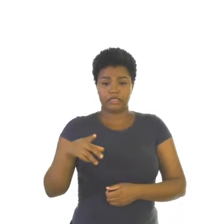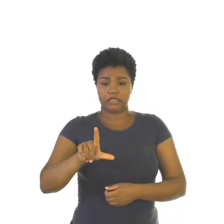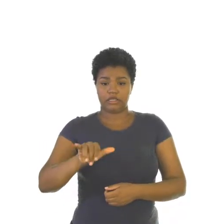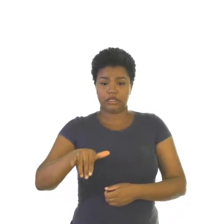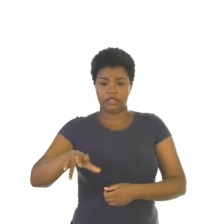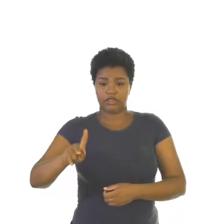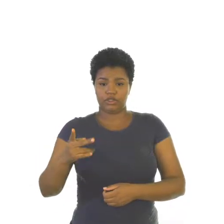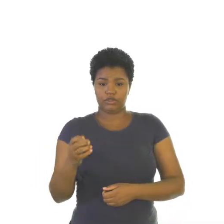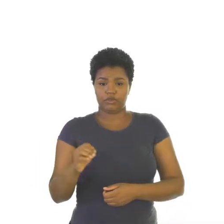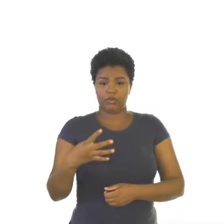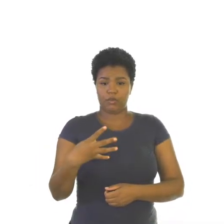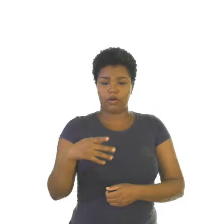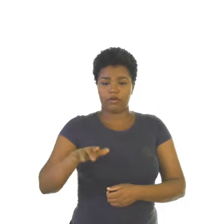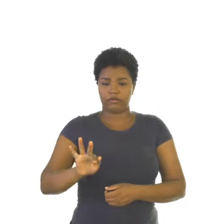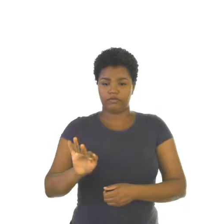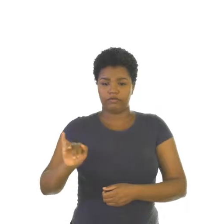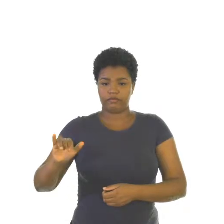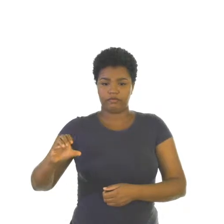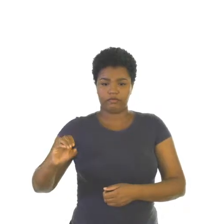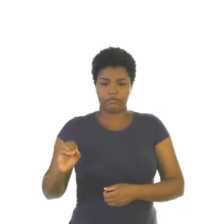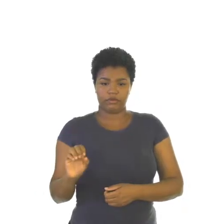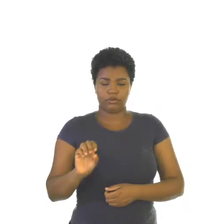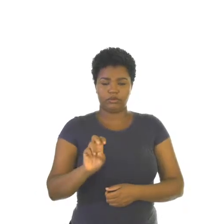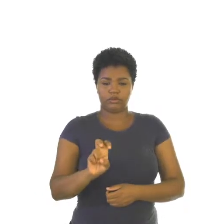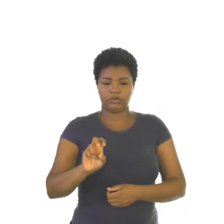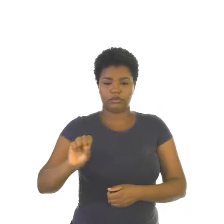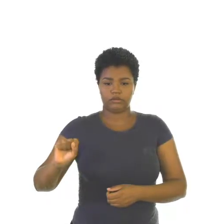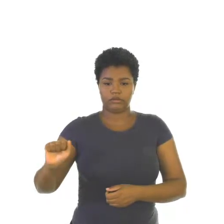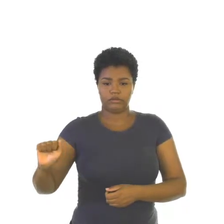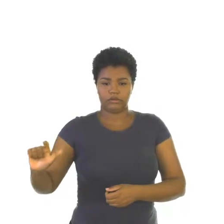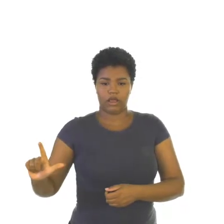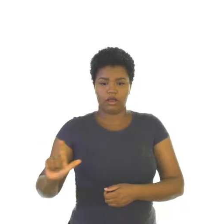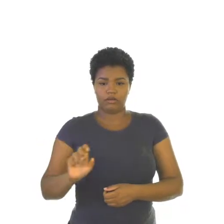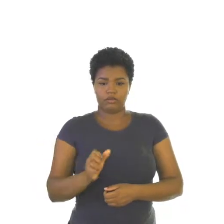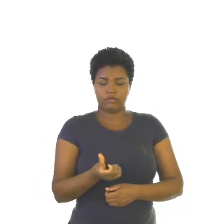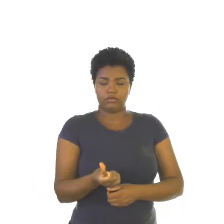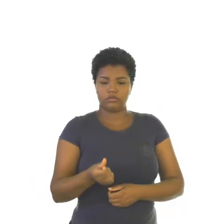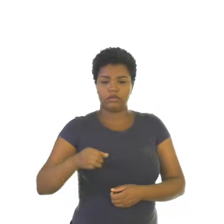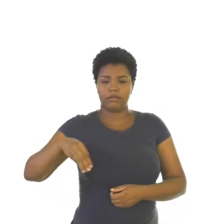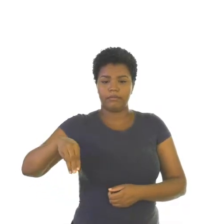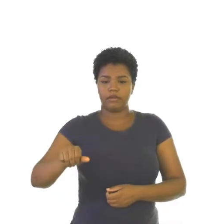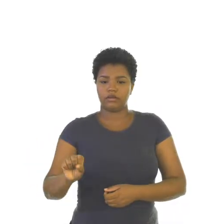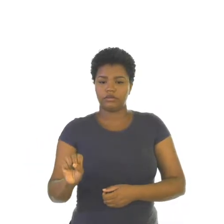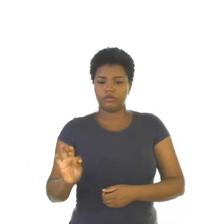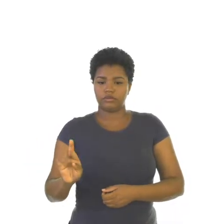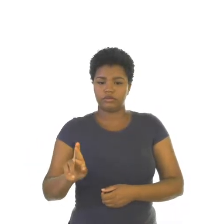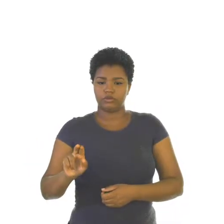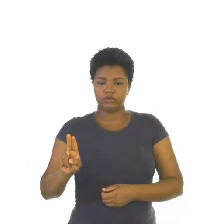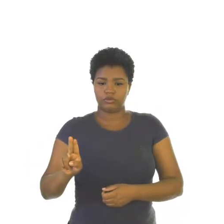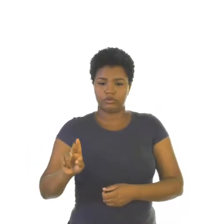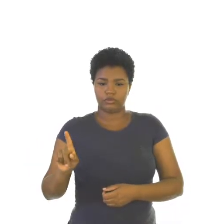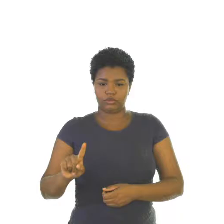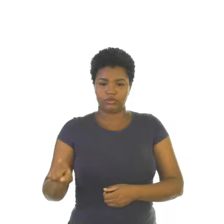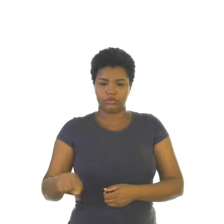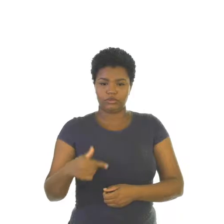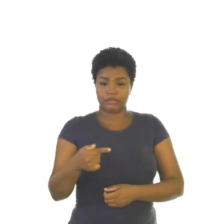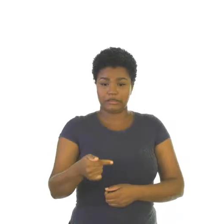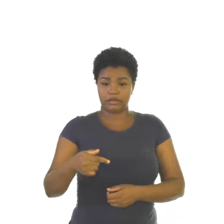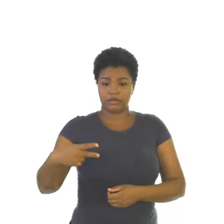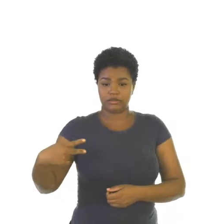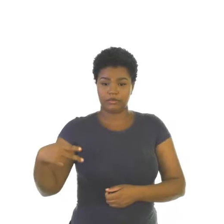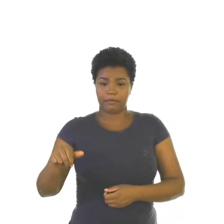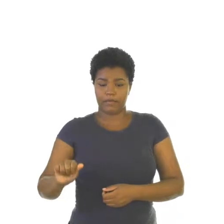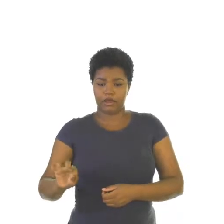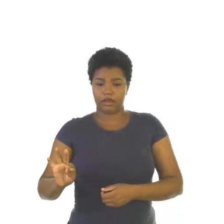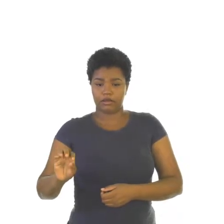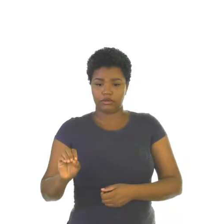4, fio. Número 5, sal. O número 6, mastruz. Número 7, pato. Número